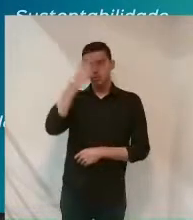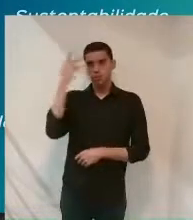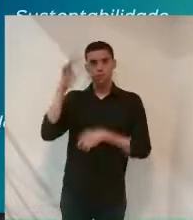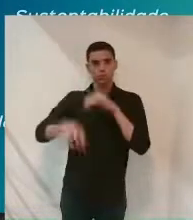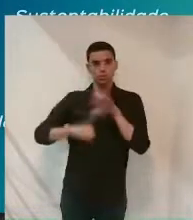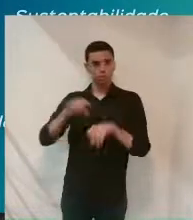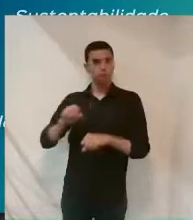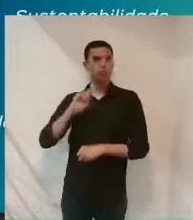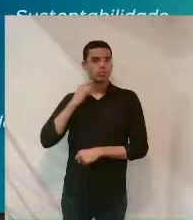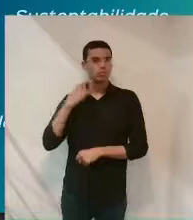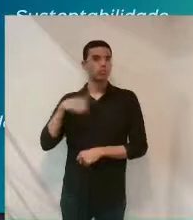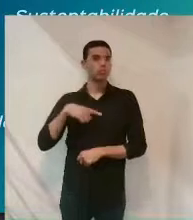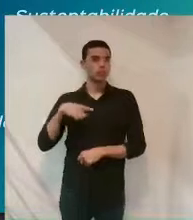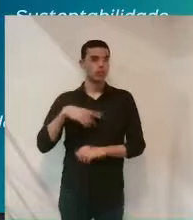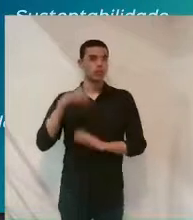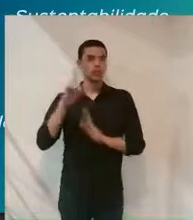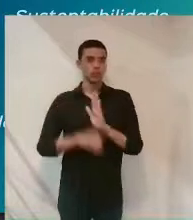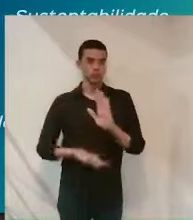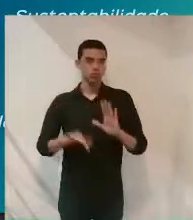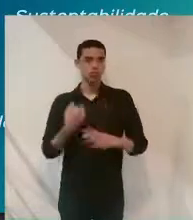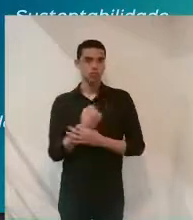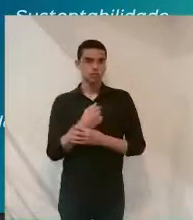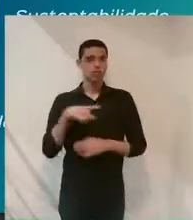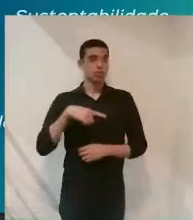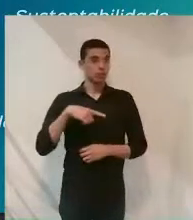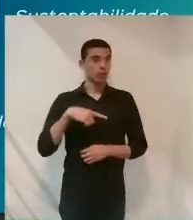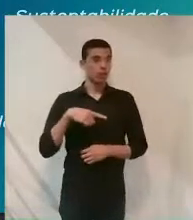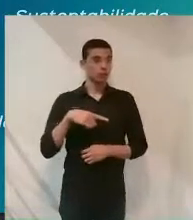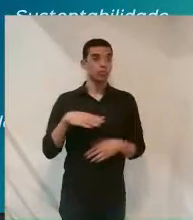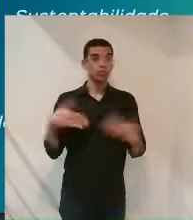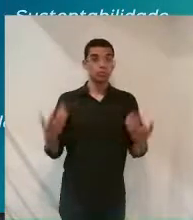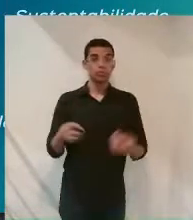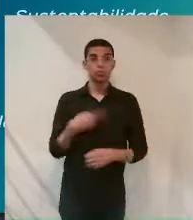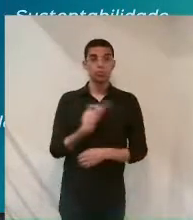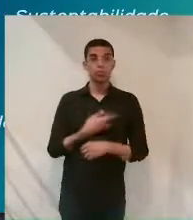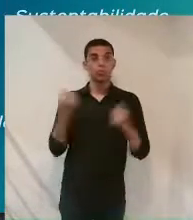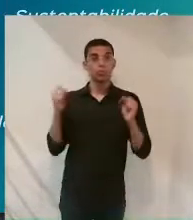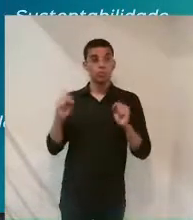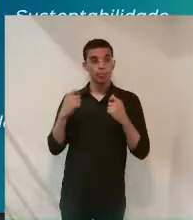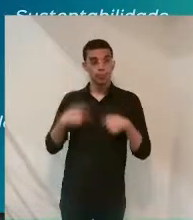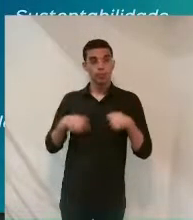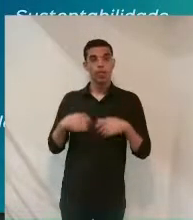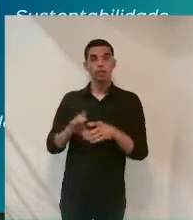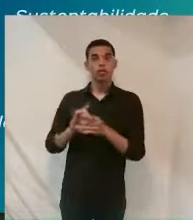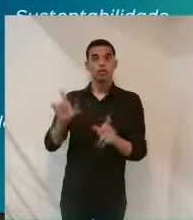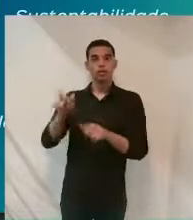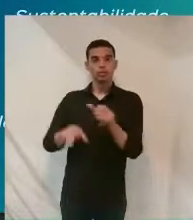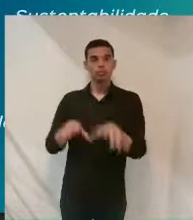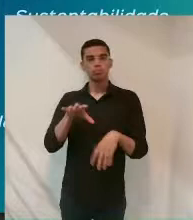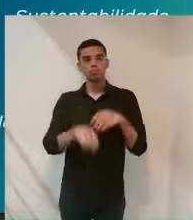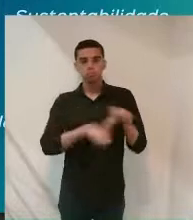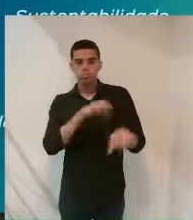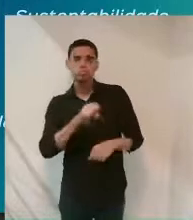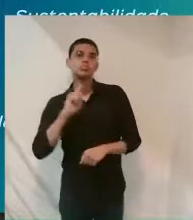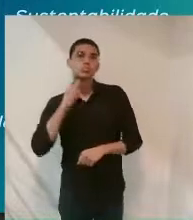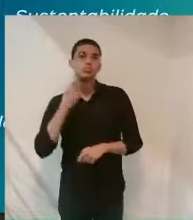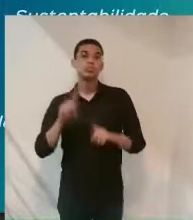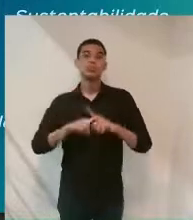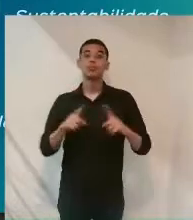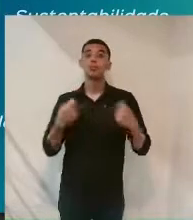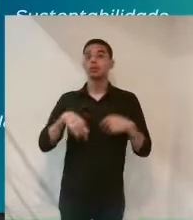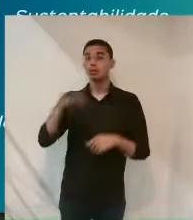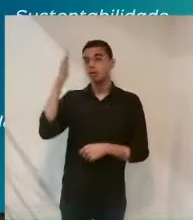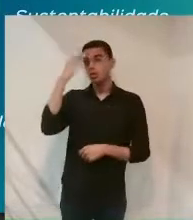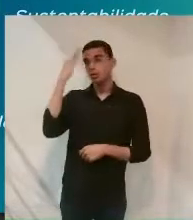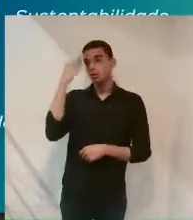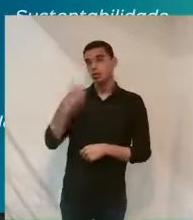por lei. Então, nós temos que garantir a inclusão dos catadores, a participação dos catadores, mas nós temos que entender que a gente tem 27 milhões